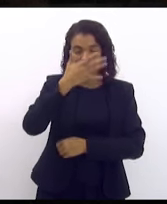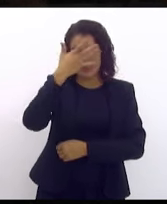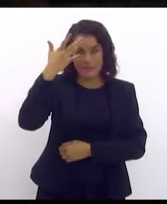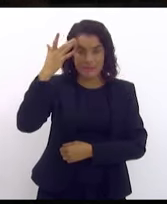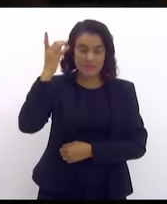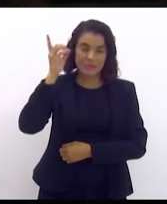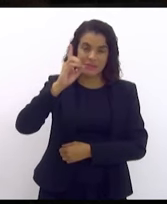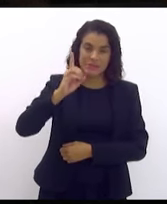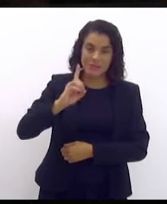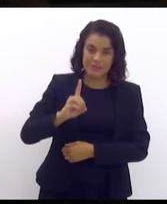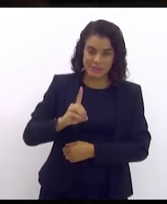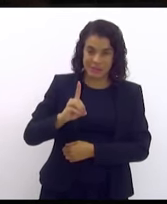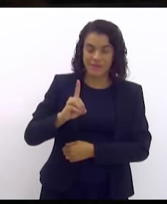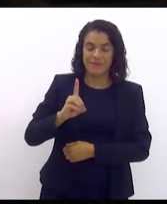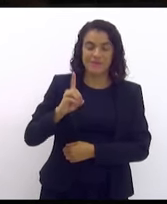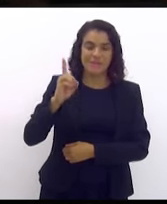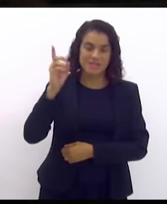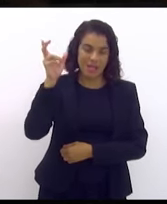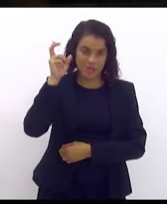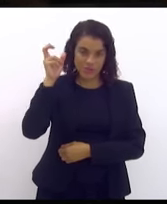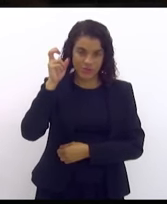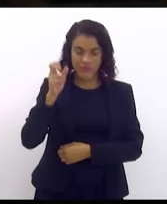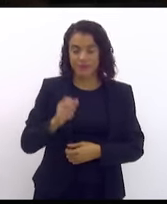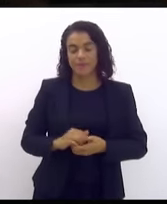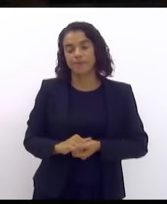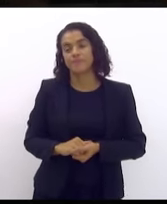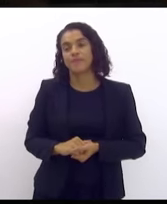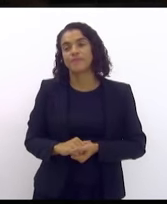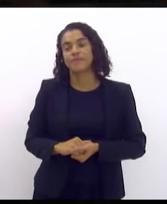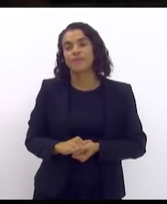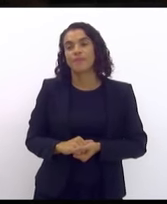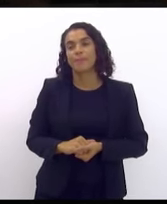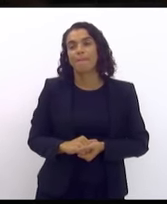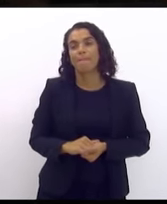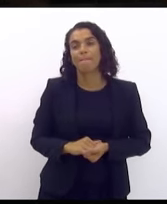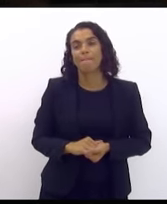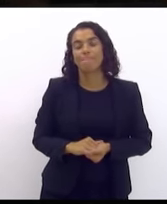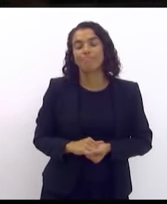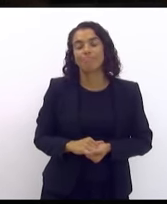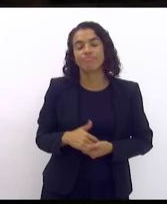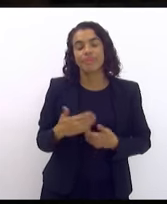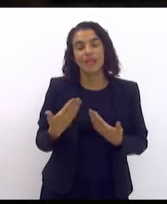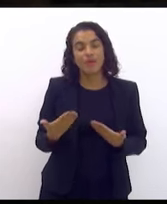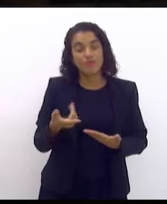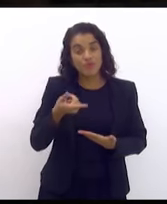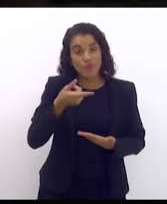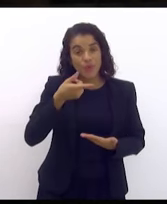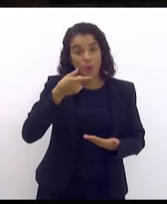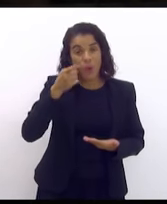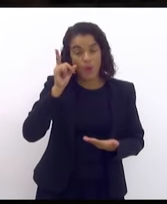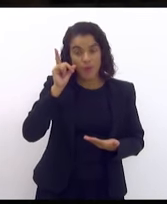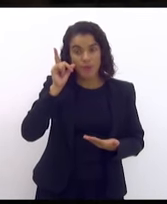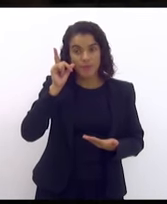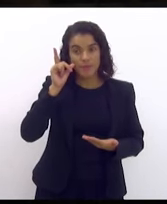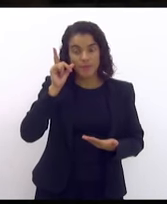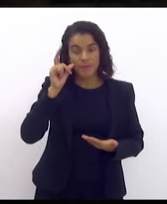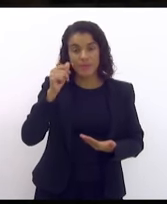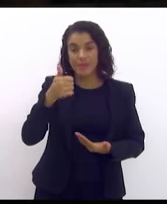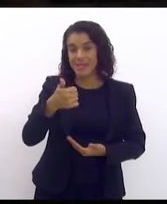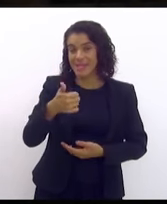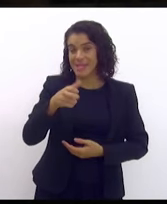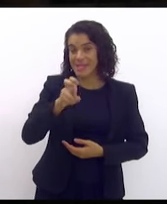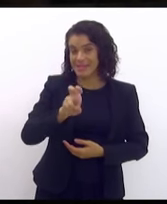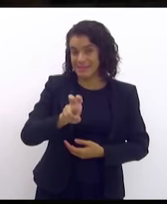de deficiência auditiva senhor Deputado ontem 15